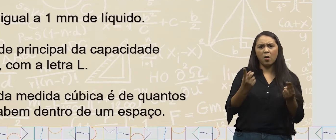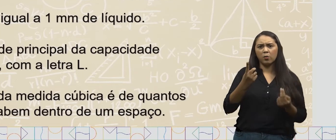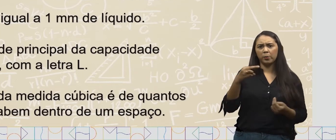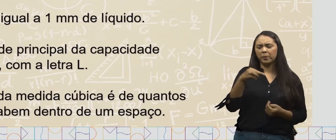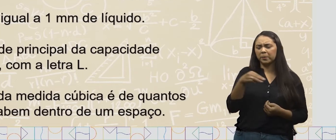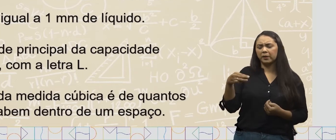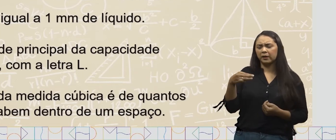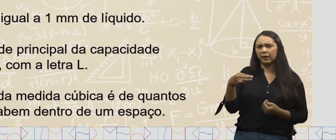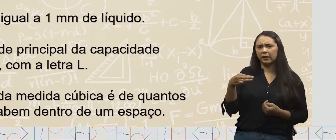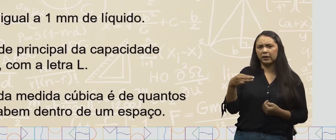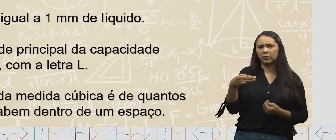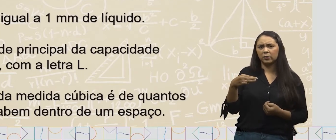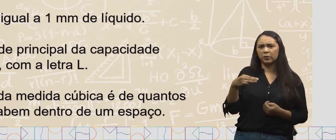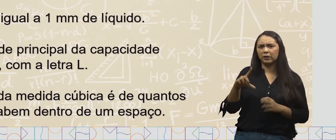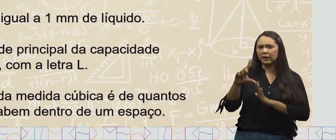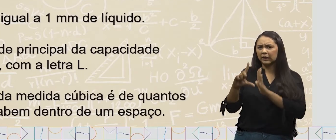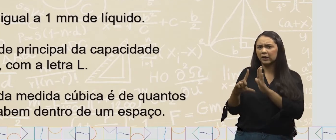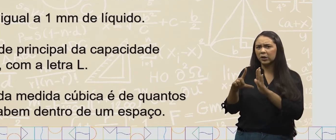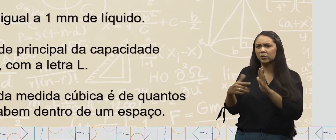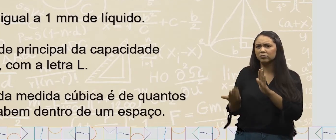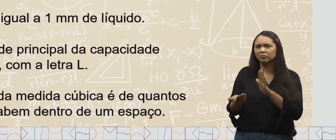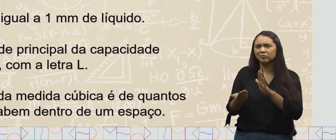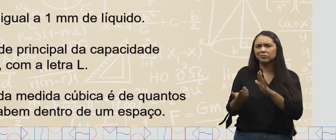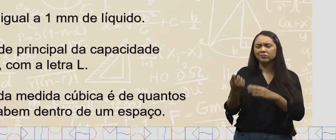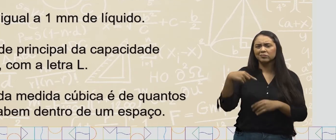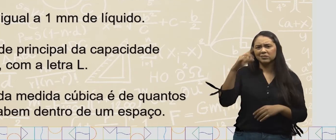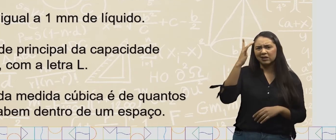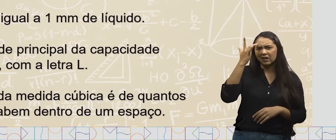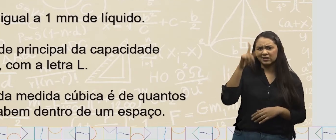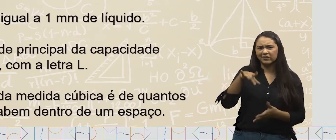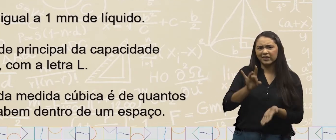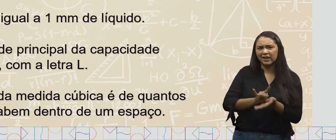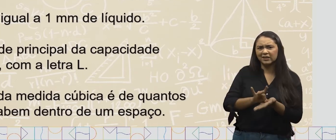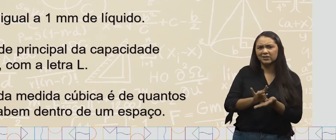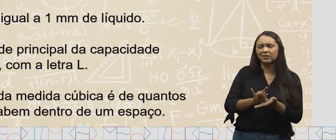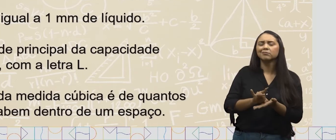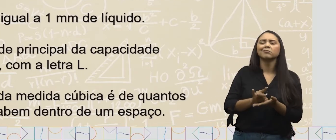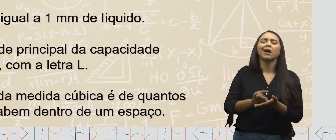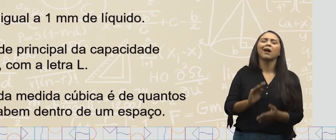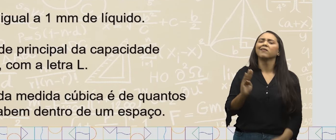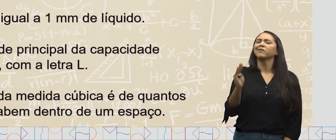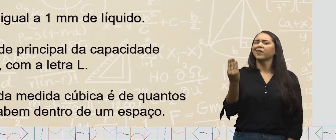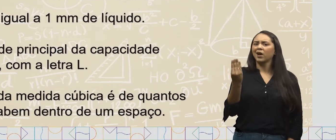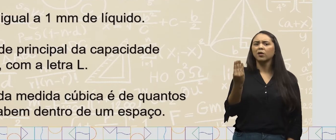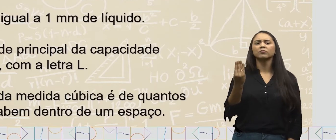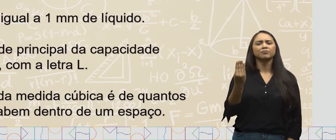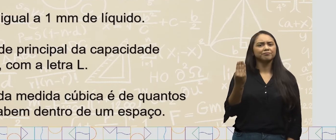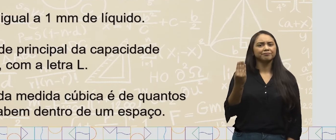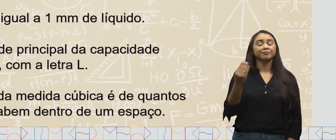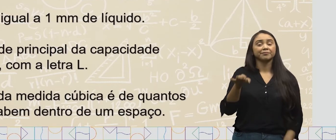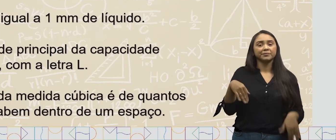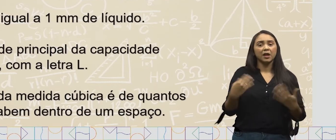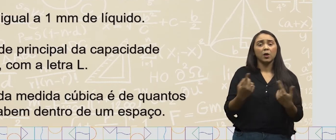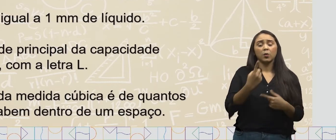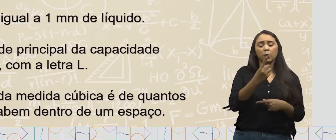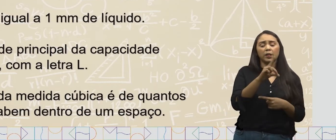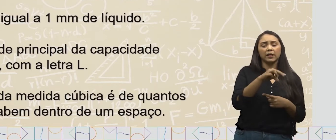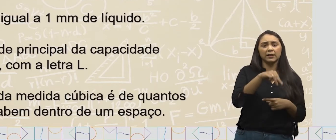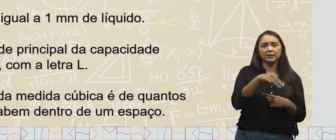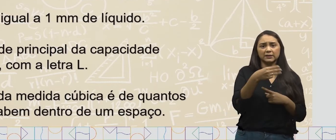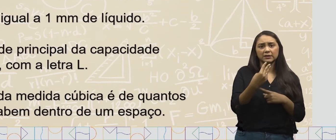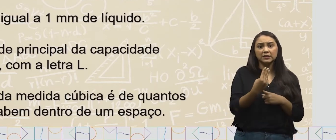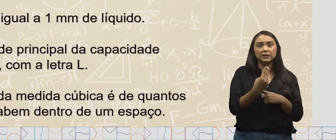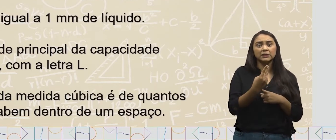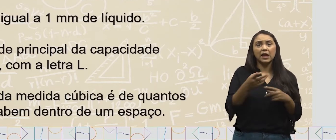líquido? Será que isso é verdade ou será que isso é falso? Vamos à resposta? É falso. 1 decímetro